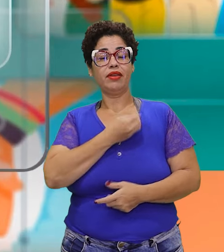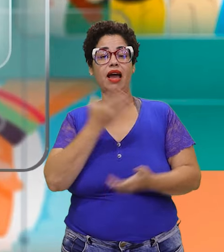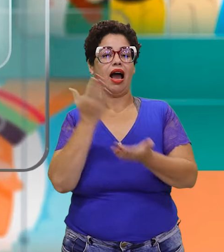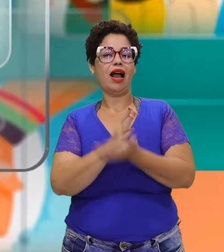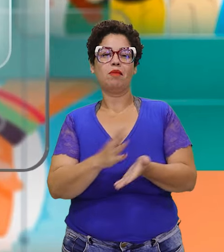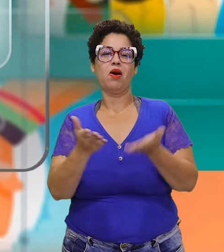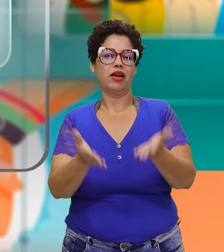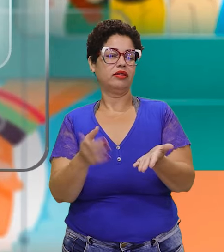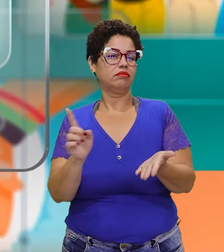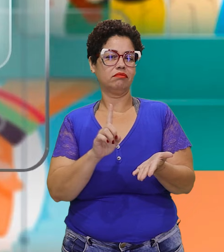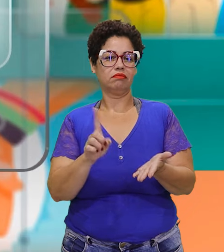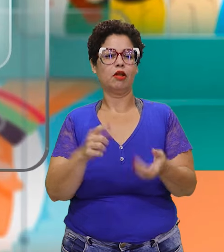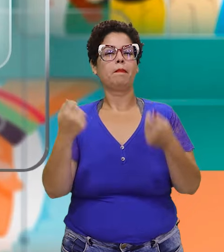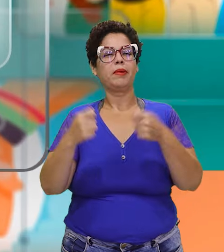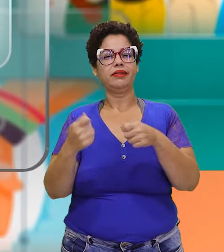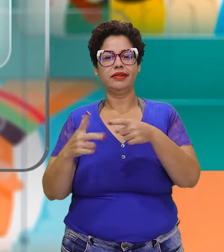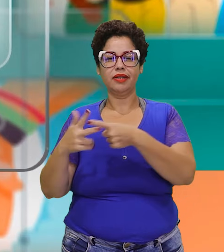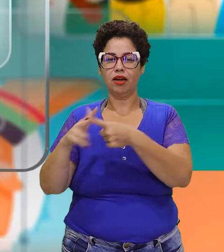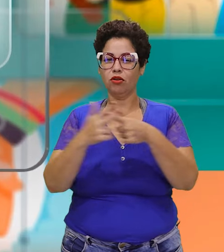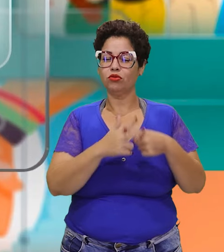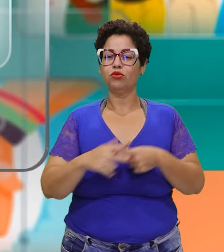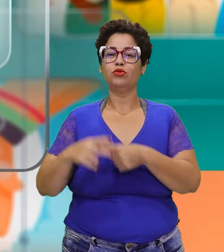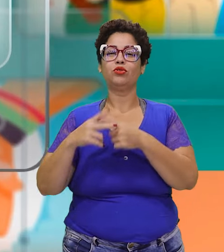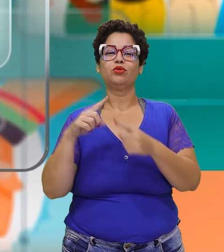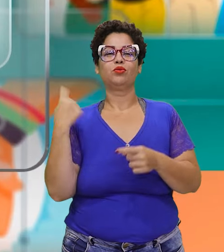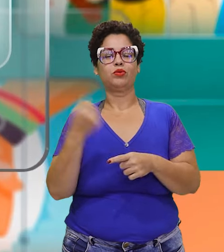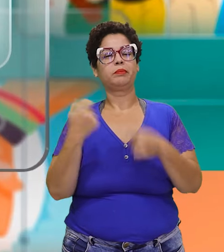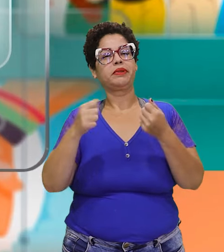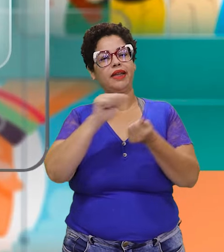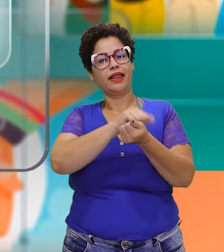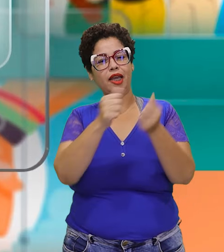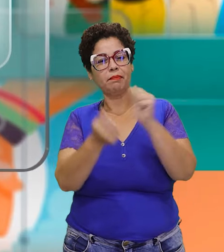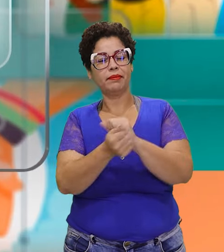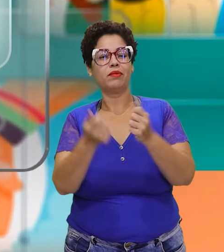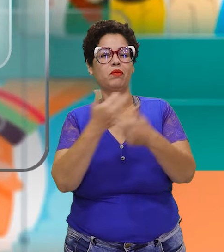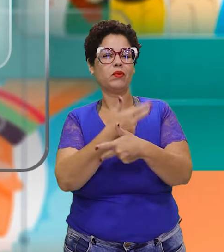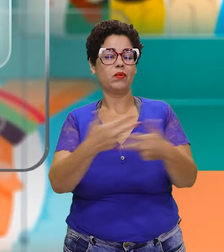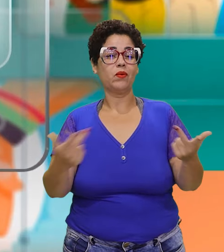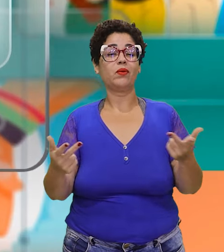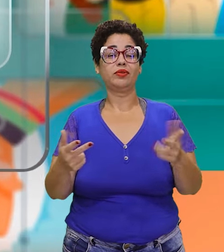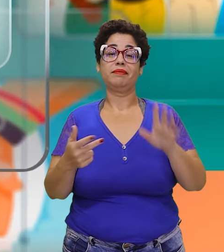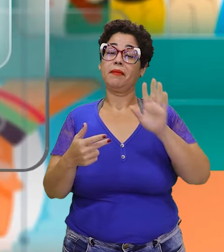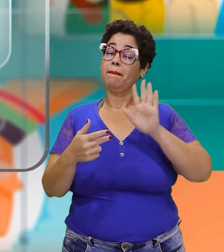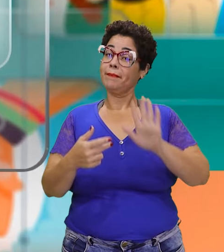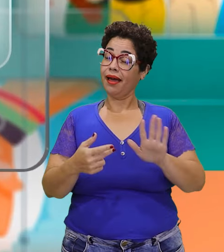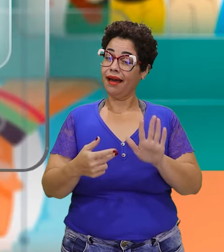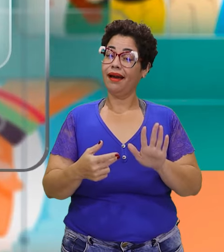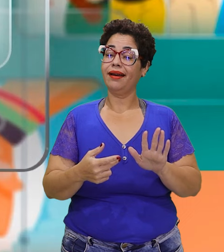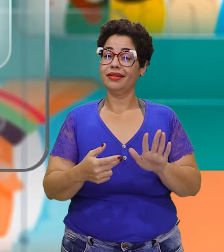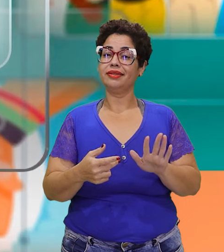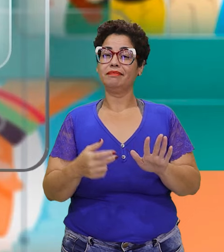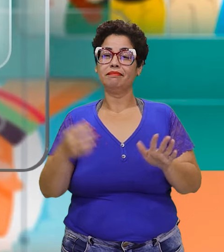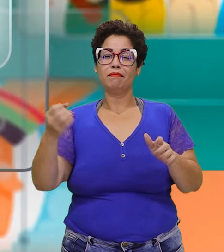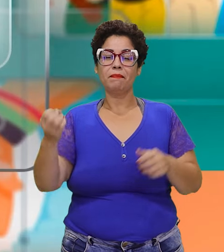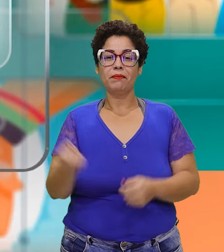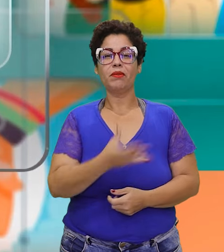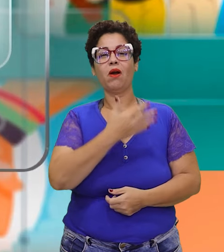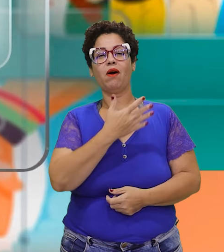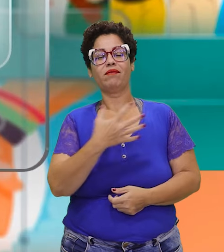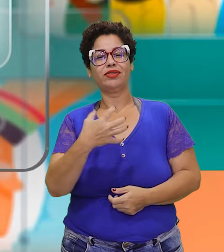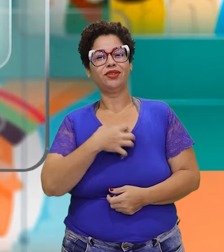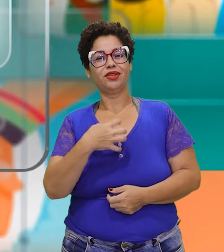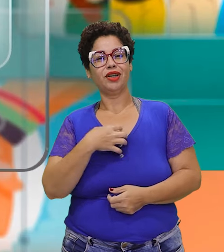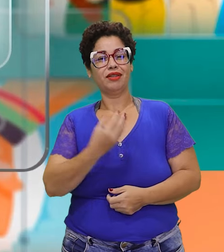Entender que a vida não acaba ali. A gente vai precisar fazer ajustes, a gente vai precisar adaptar algumas questões, mas